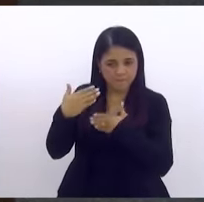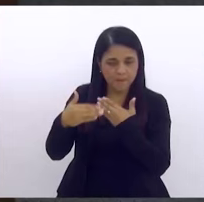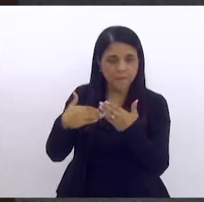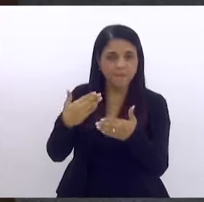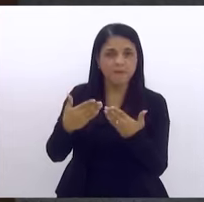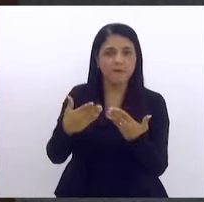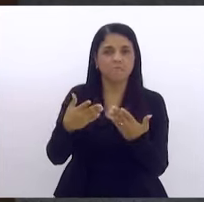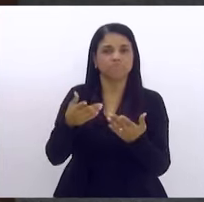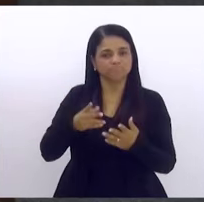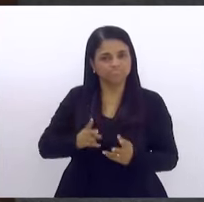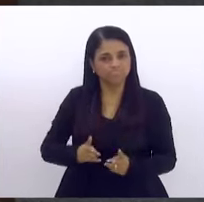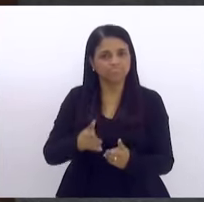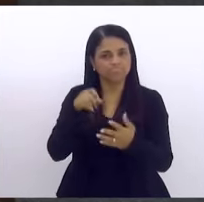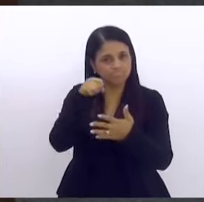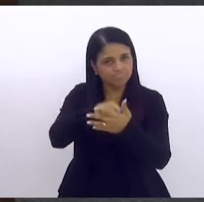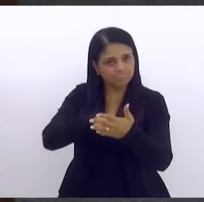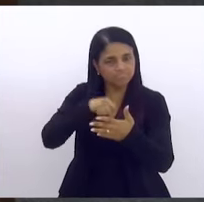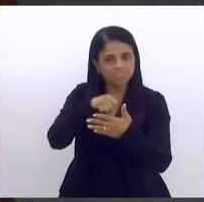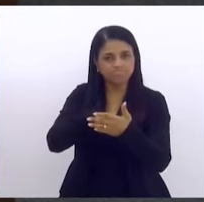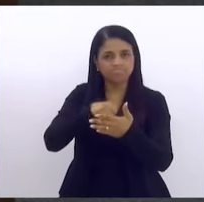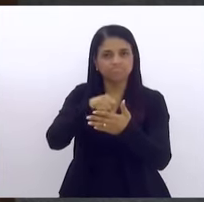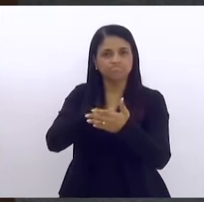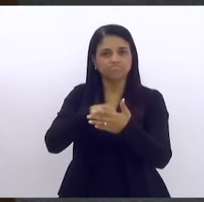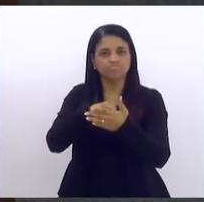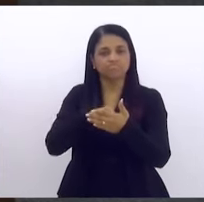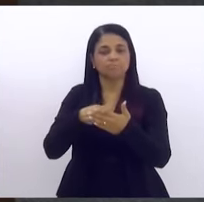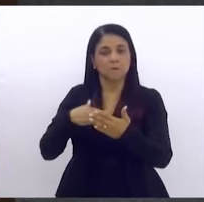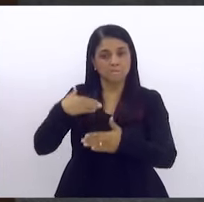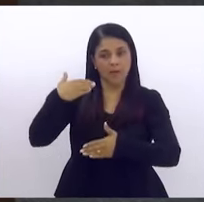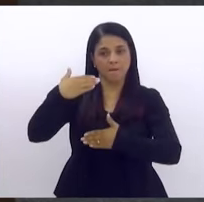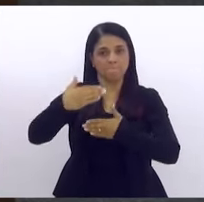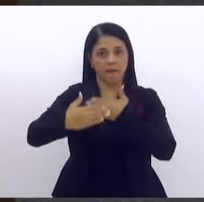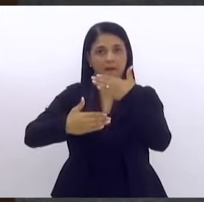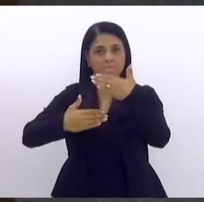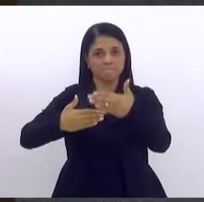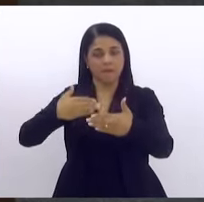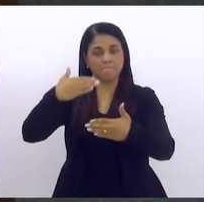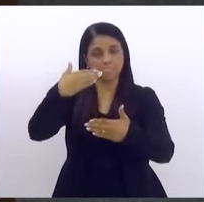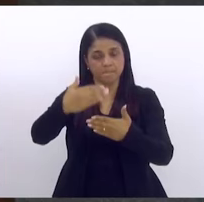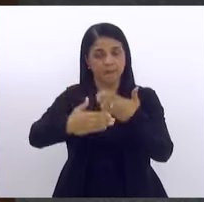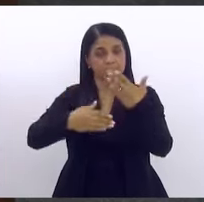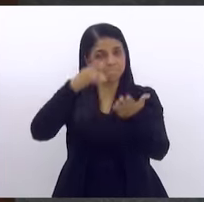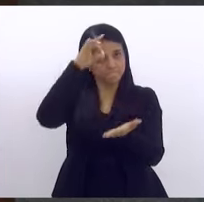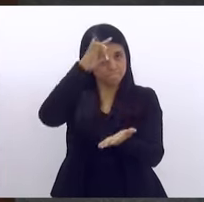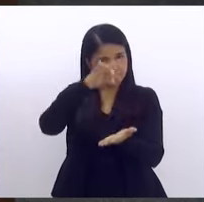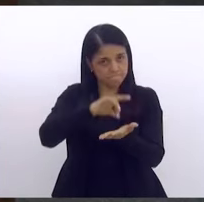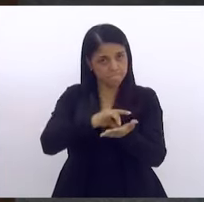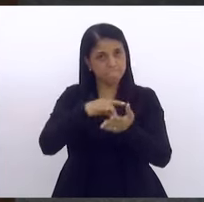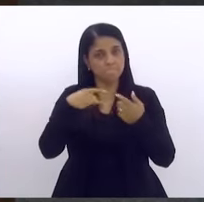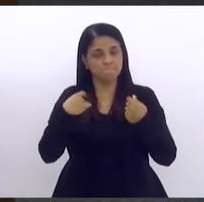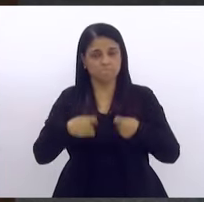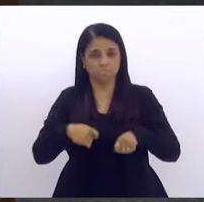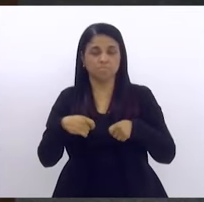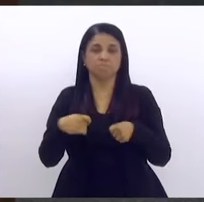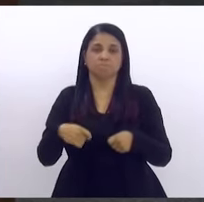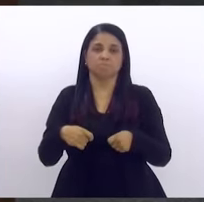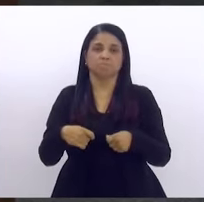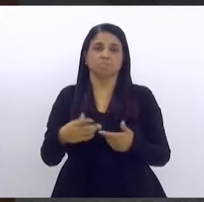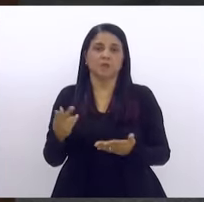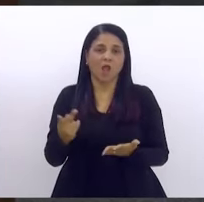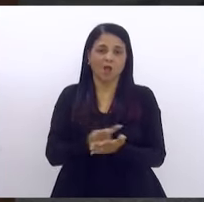e continuar insistindo e lutando para que os grandes avanços e os avanços reais necessários, eles aconteçam.